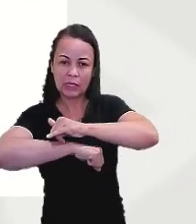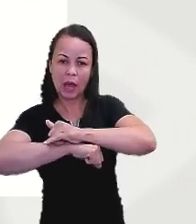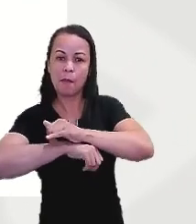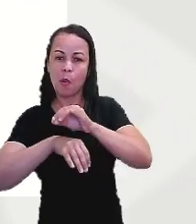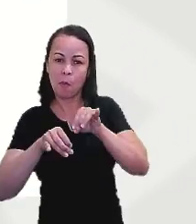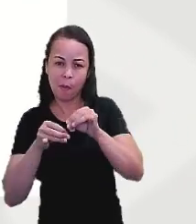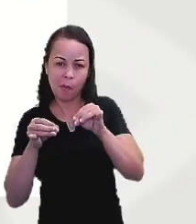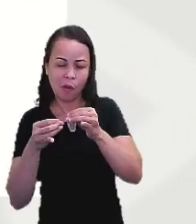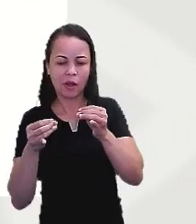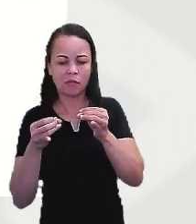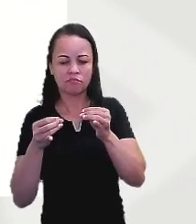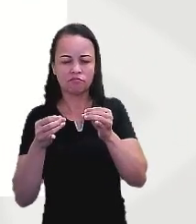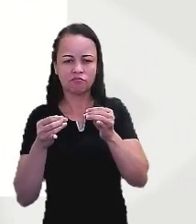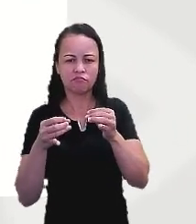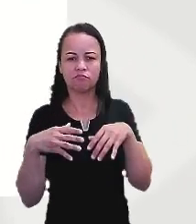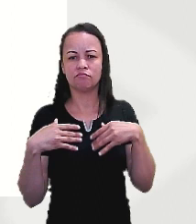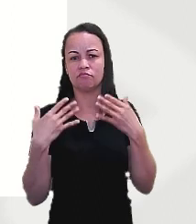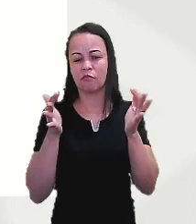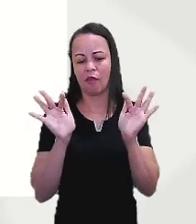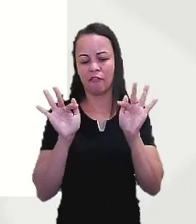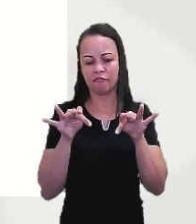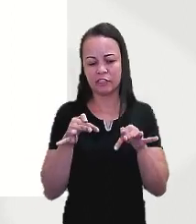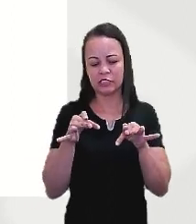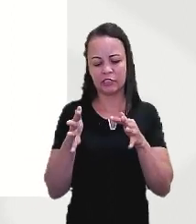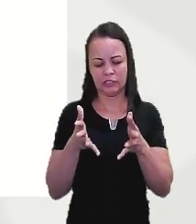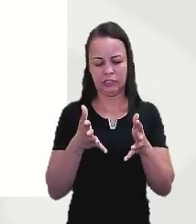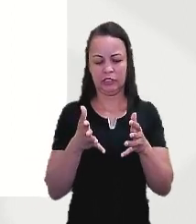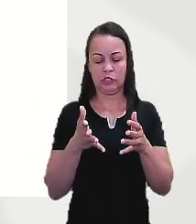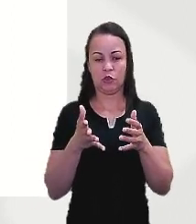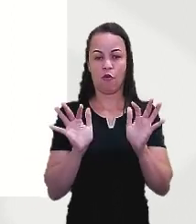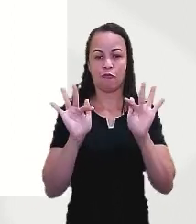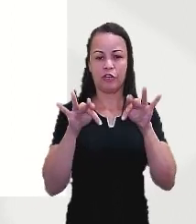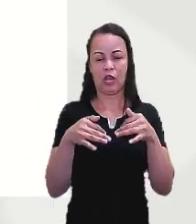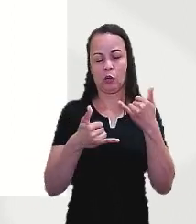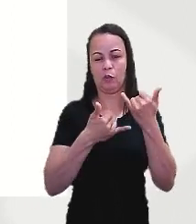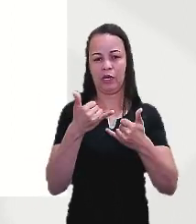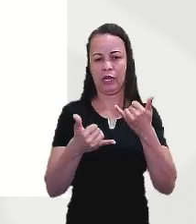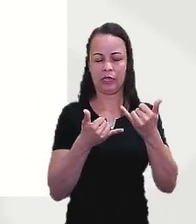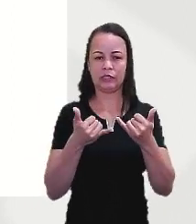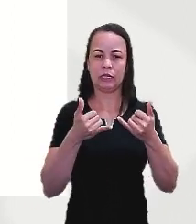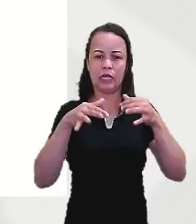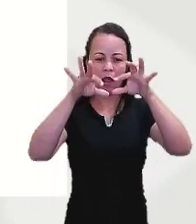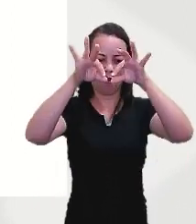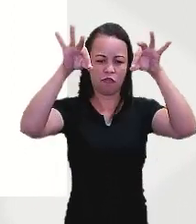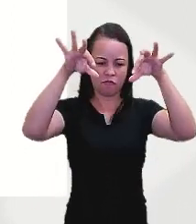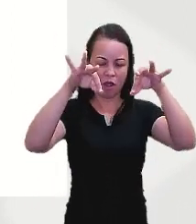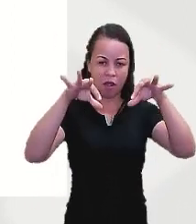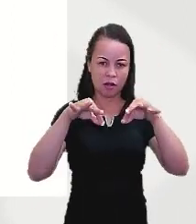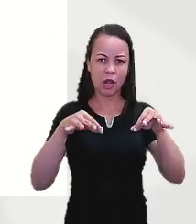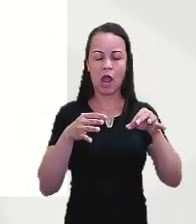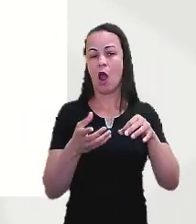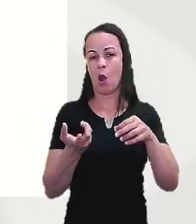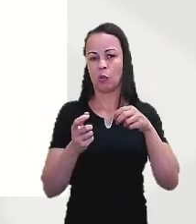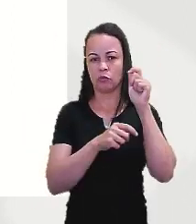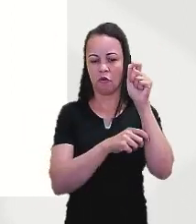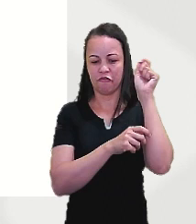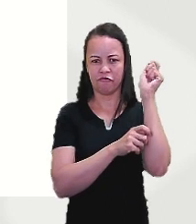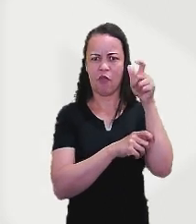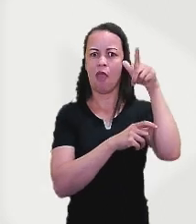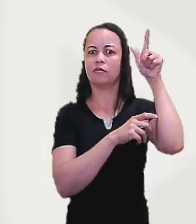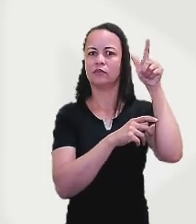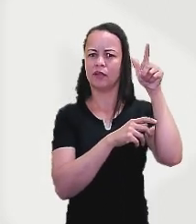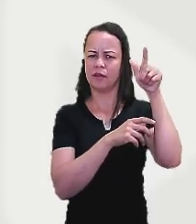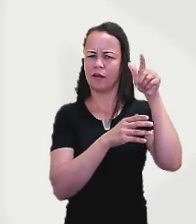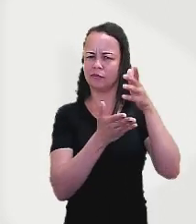E, fim, você troca de brincadeira, o final de uma brincadeira por um varal de feiticeira? E aí, pessoal,